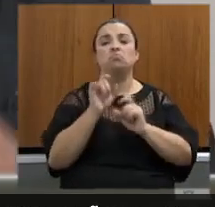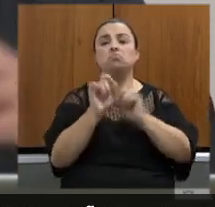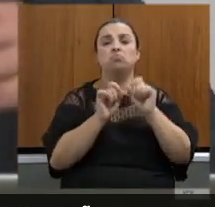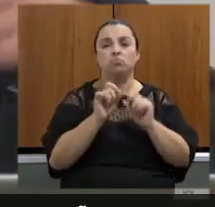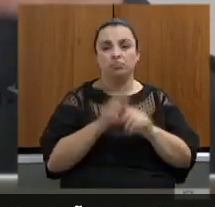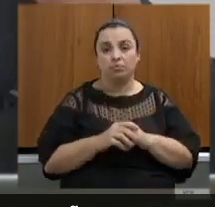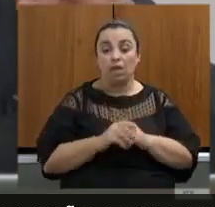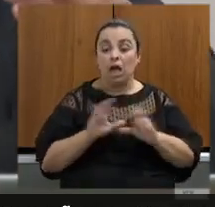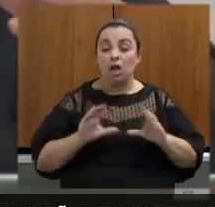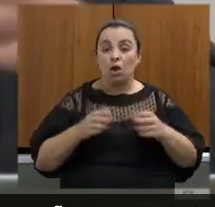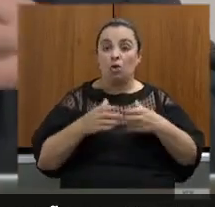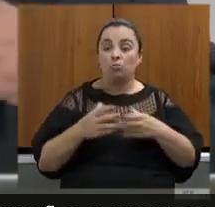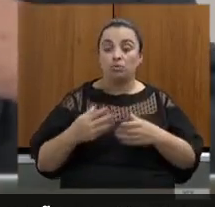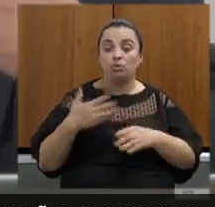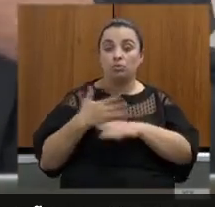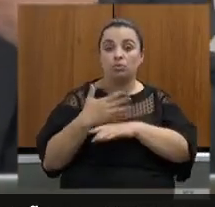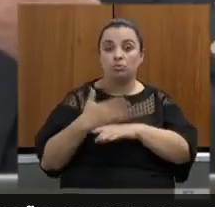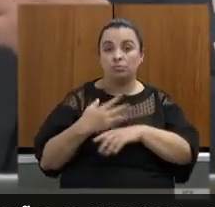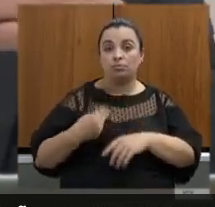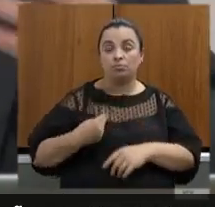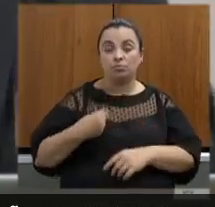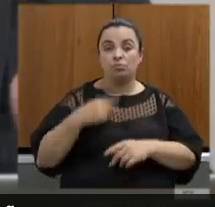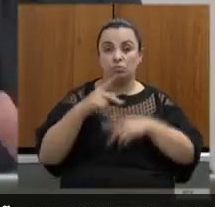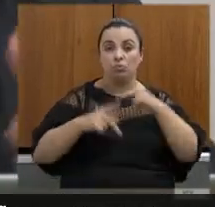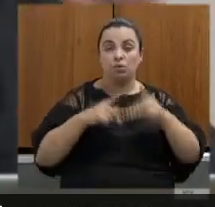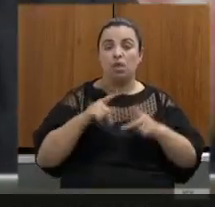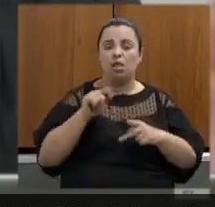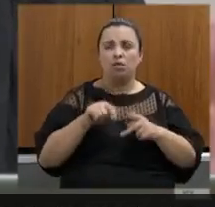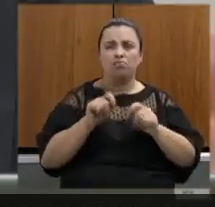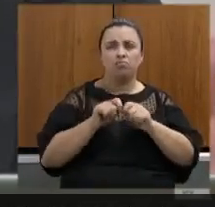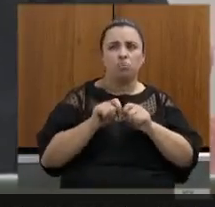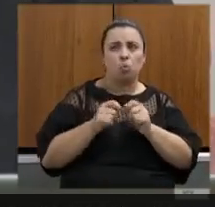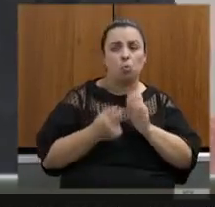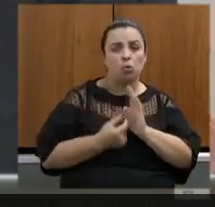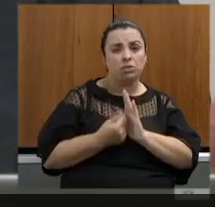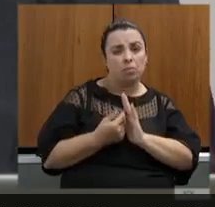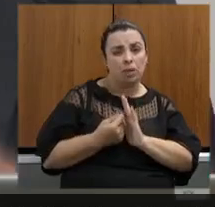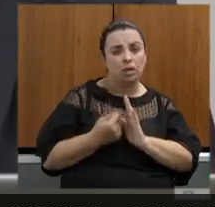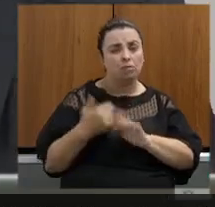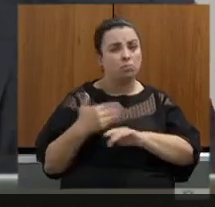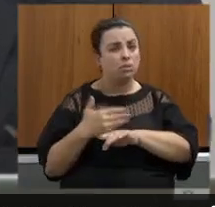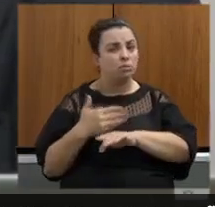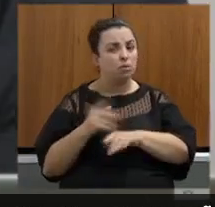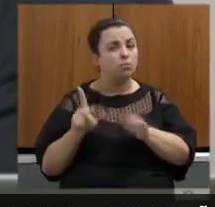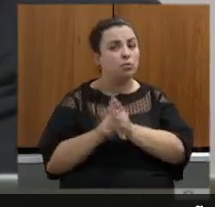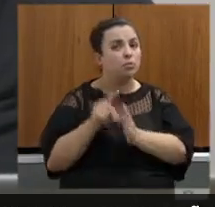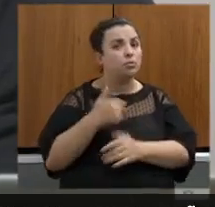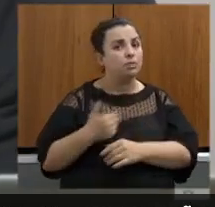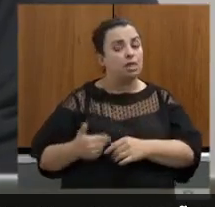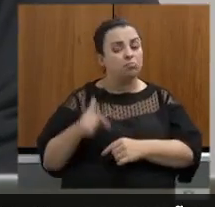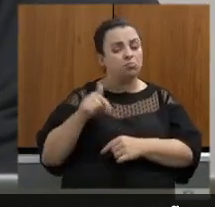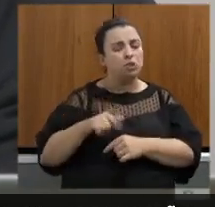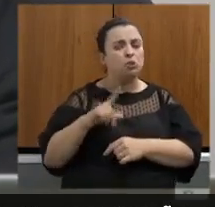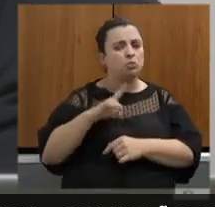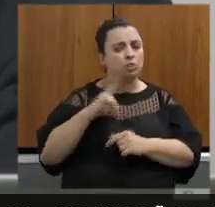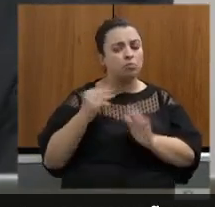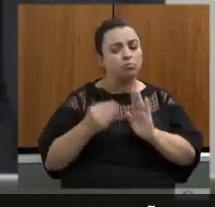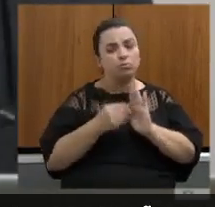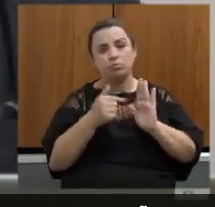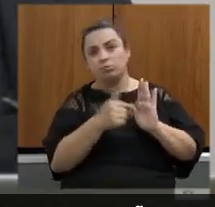faz o espécie de orçamento participativo do estado e isso é previsto